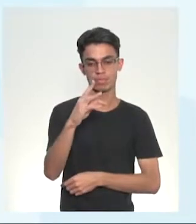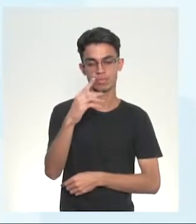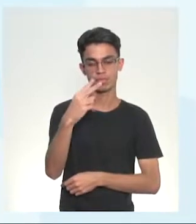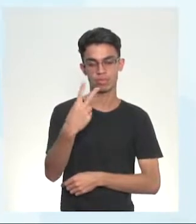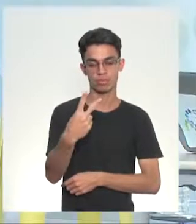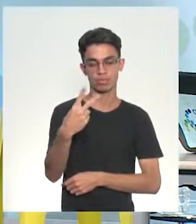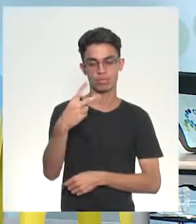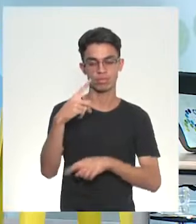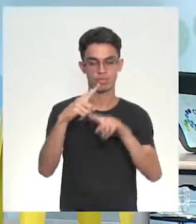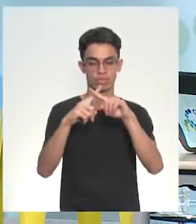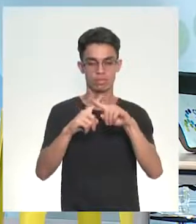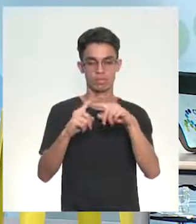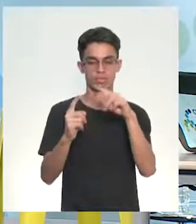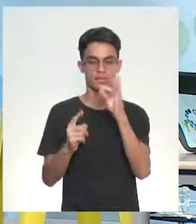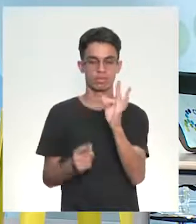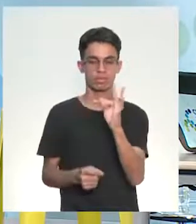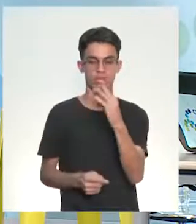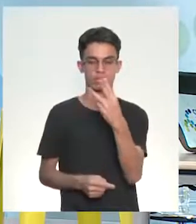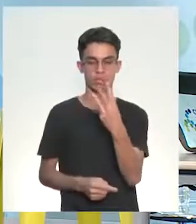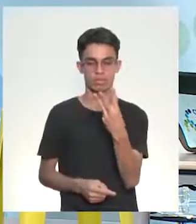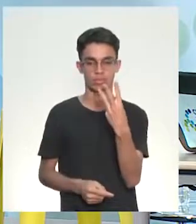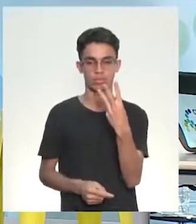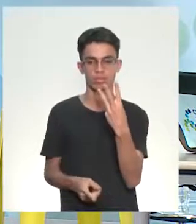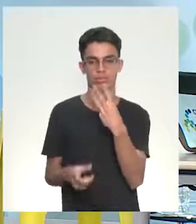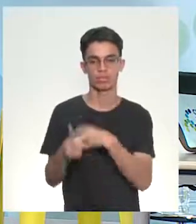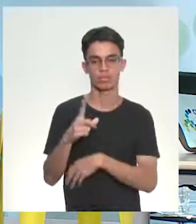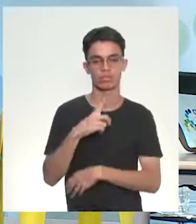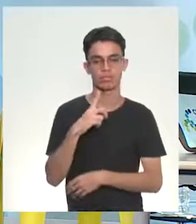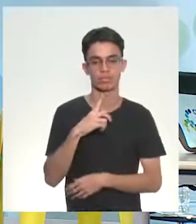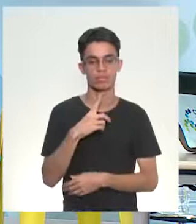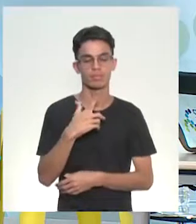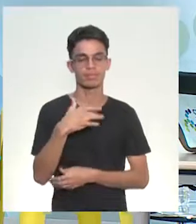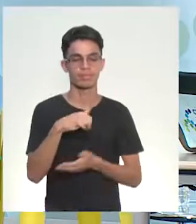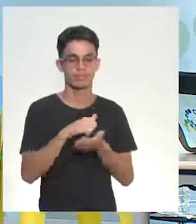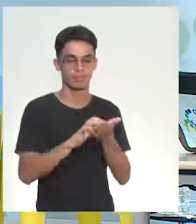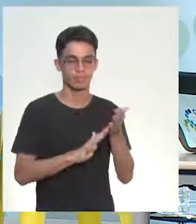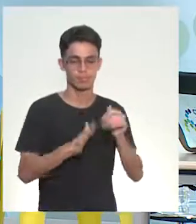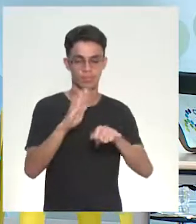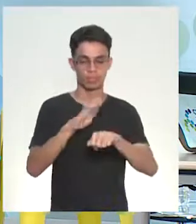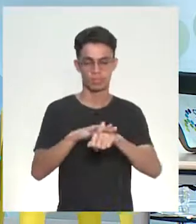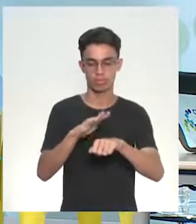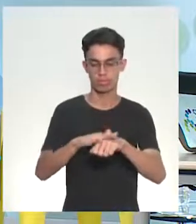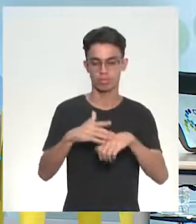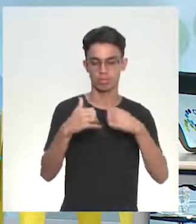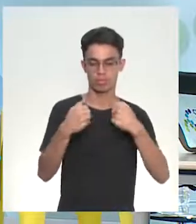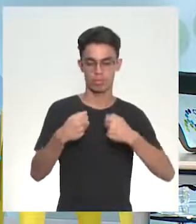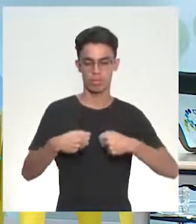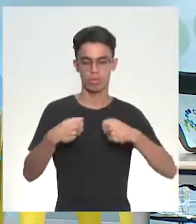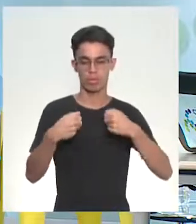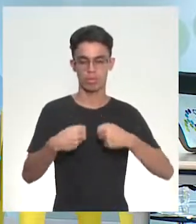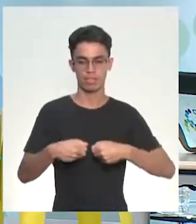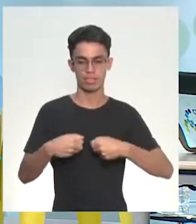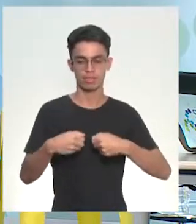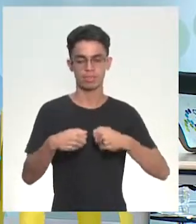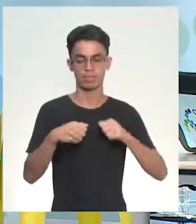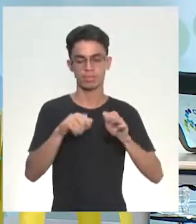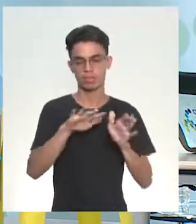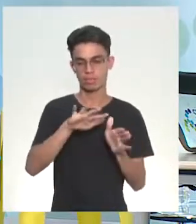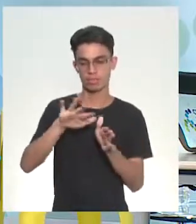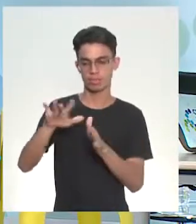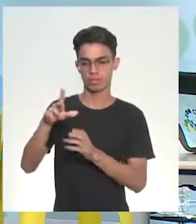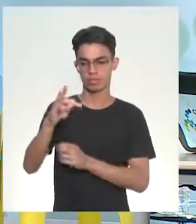vezes T3. Então, quando a gente tem um probleminha para resolver, nós precisamos separar grandeza